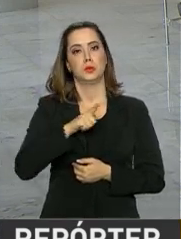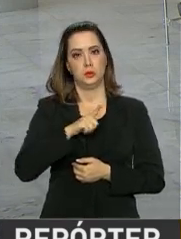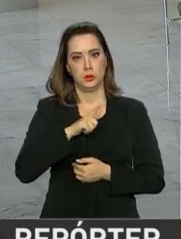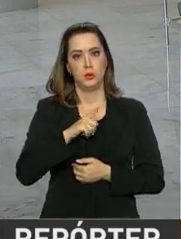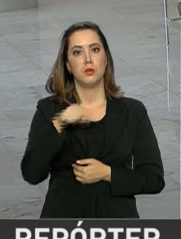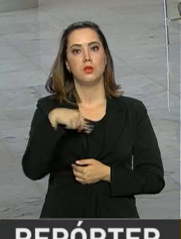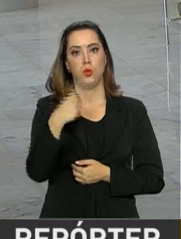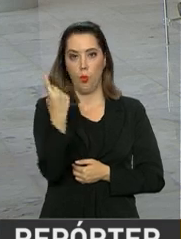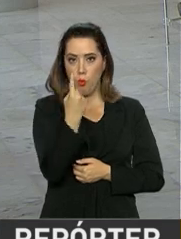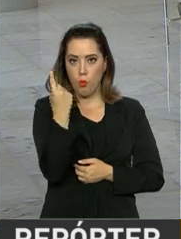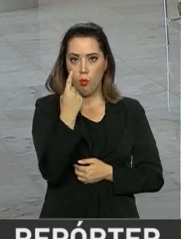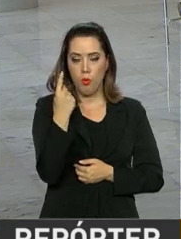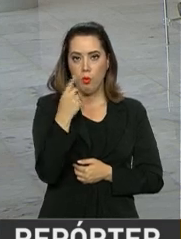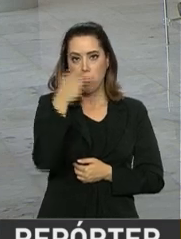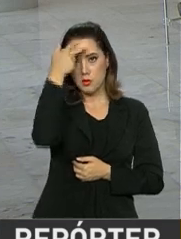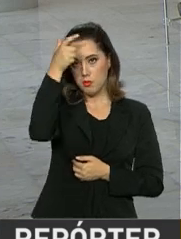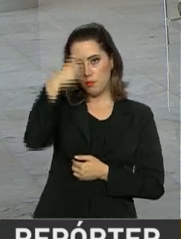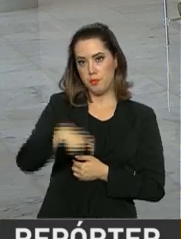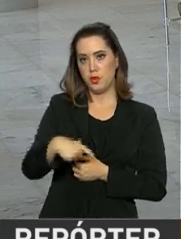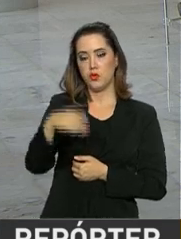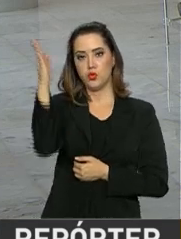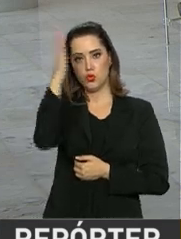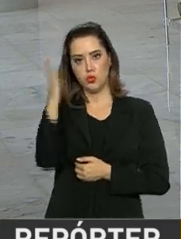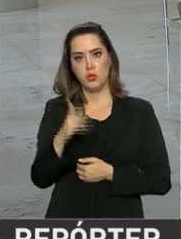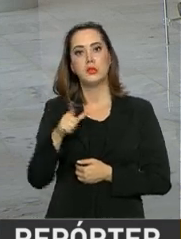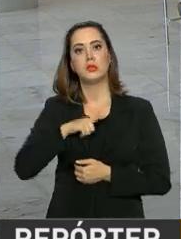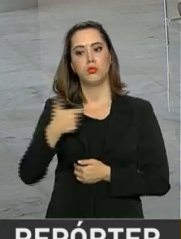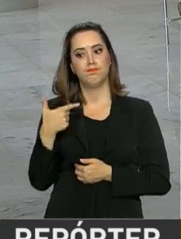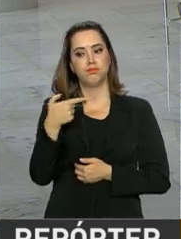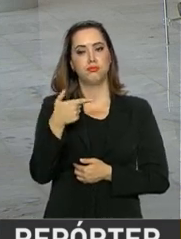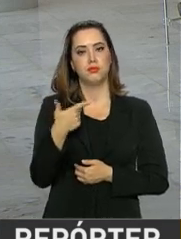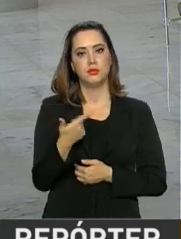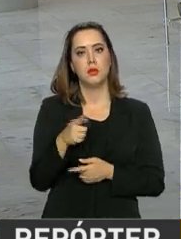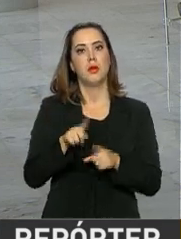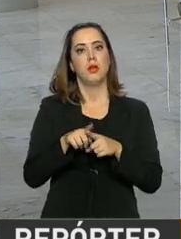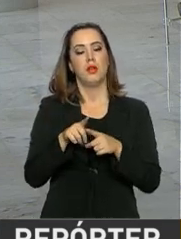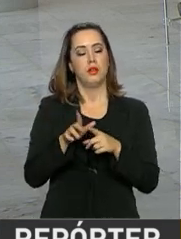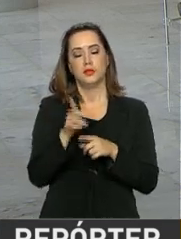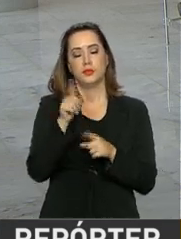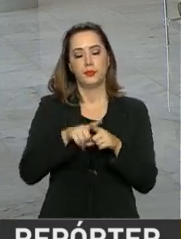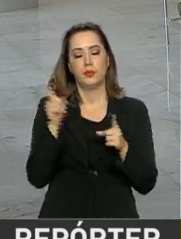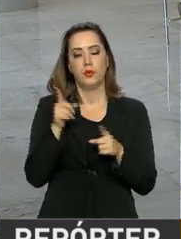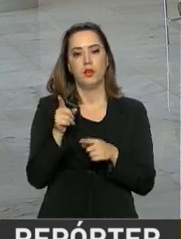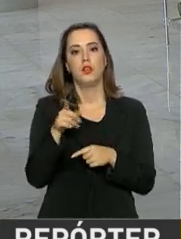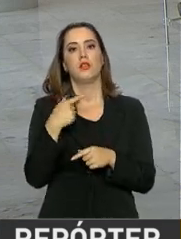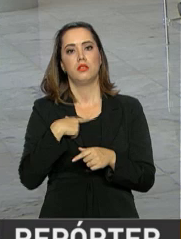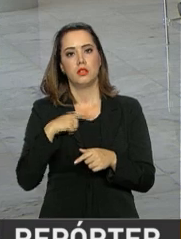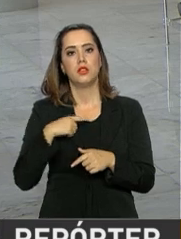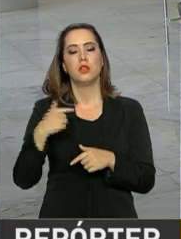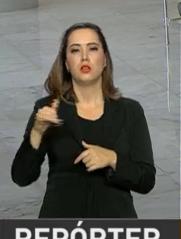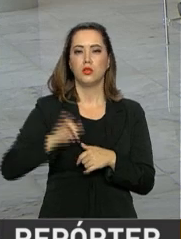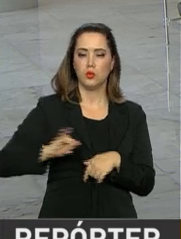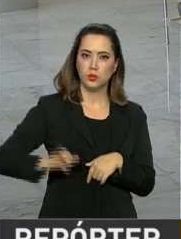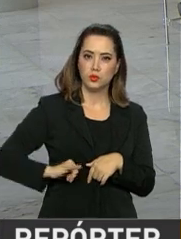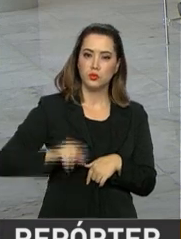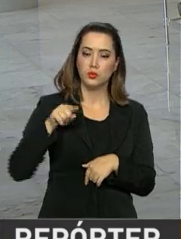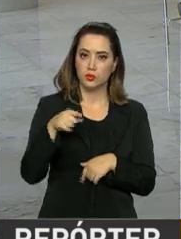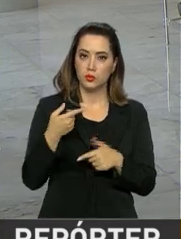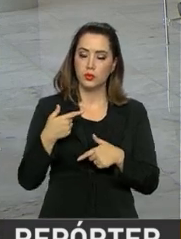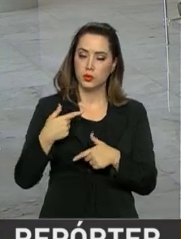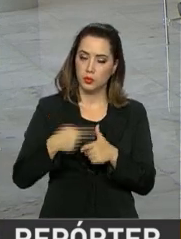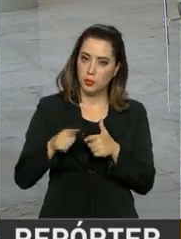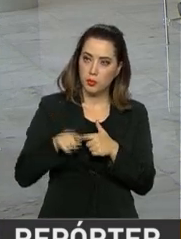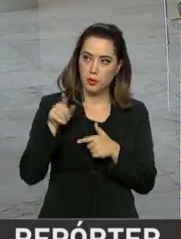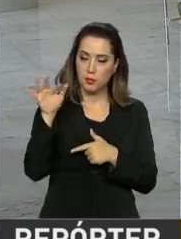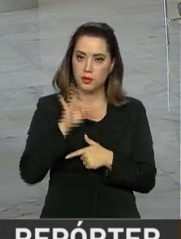atingido pelo ataque, mas que ele já está fora de perigo e que não há registro de nenhuma vítima fatal de nacionalidade